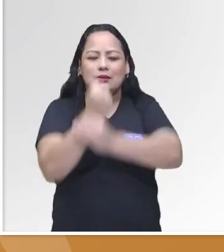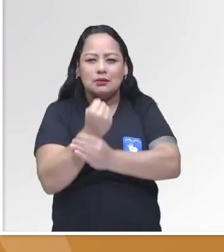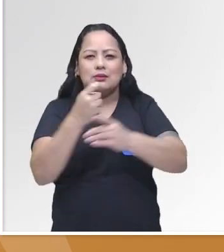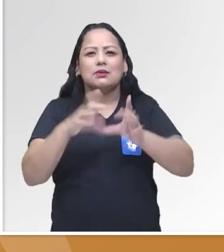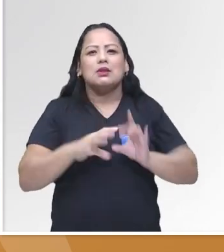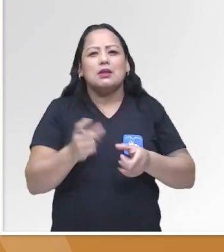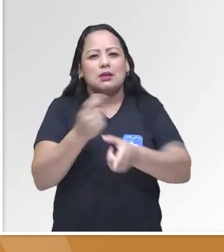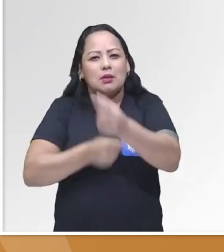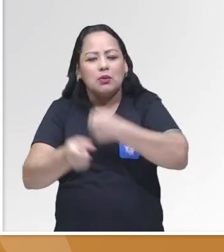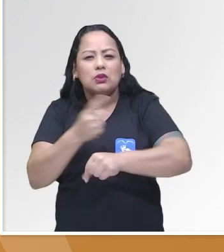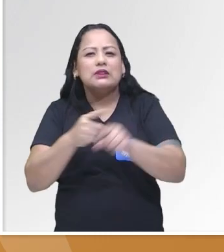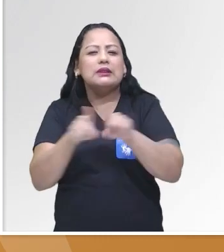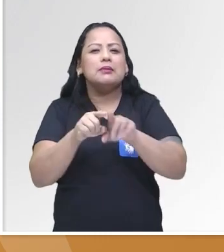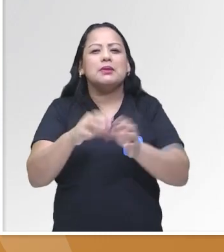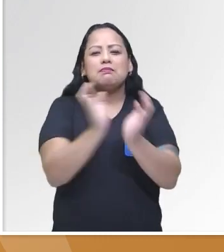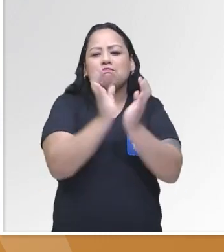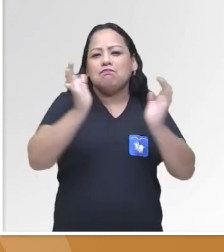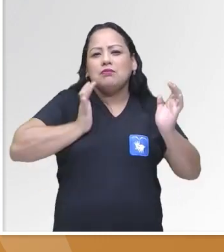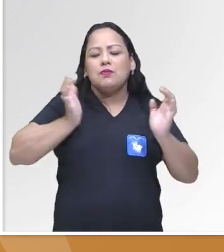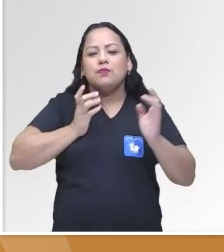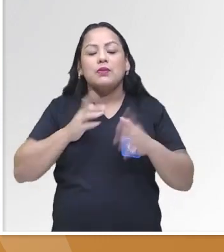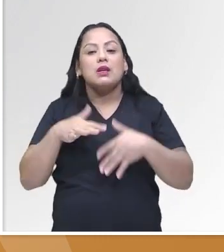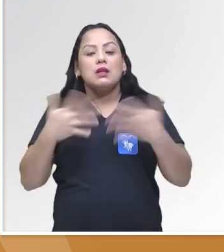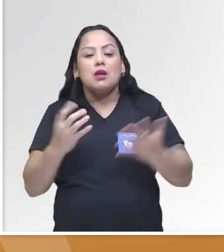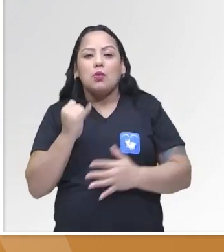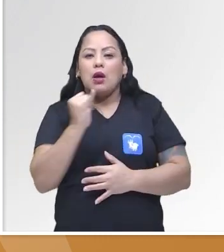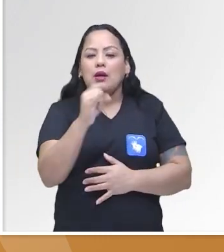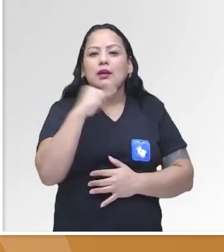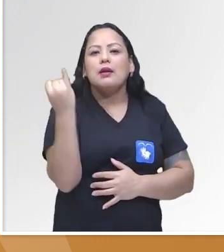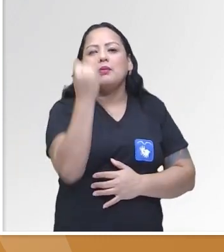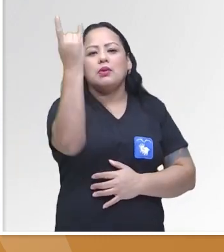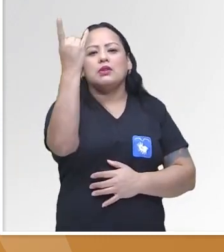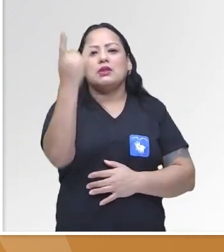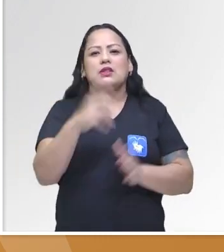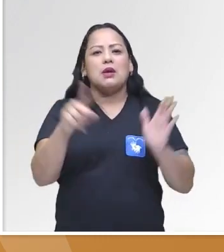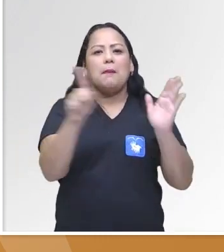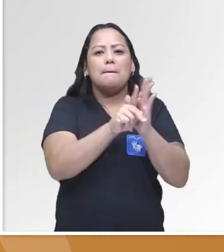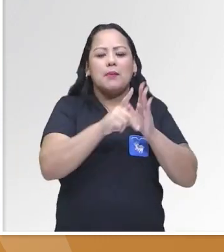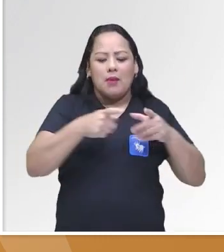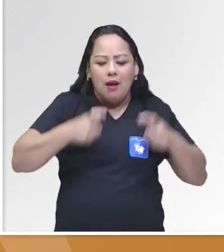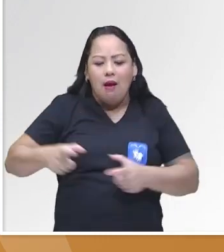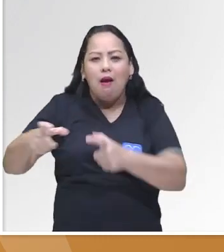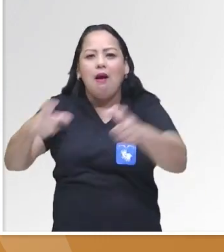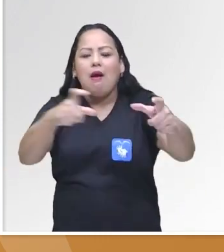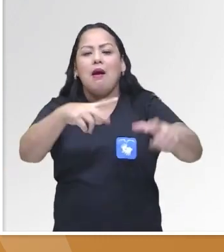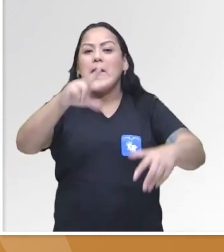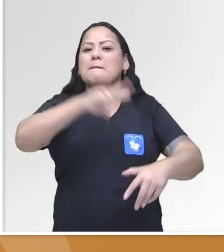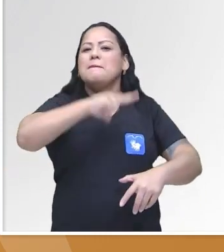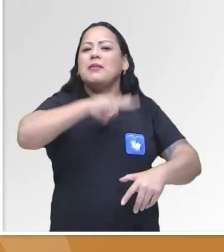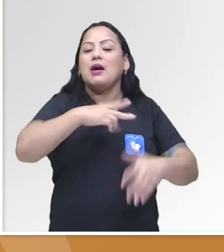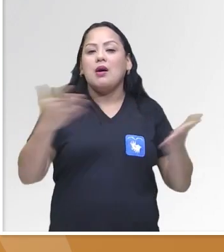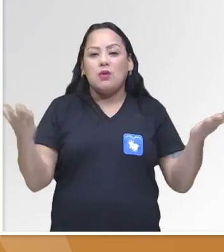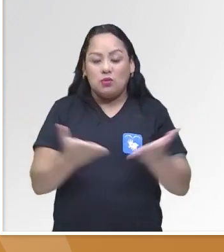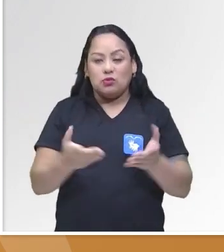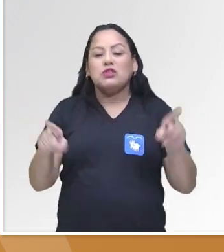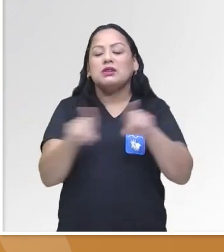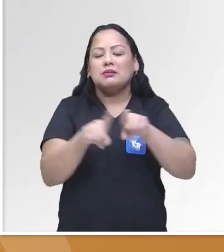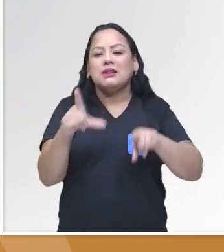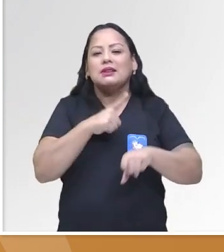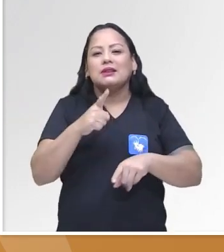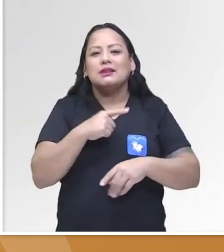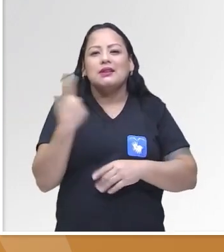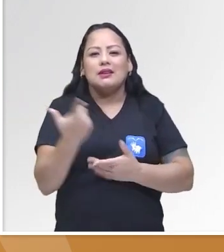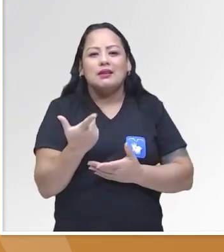mercantilismo, da burguesia? Então, o importante eram propriedades privadas. E até hoje nós